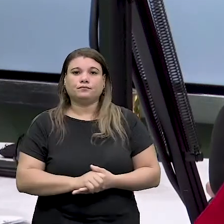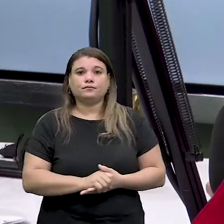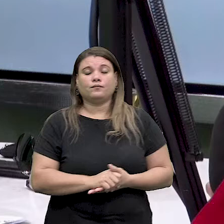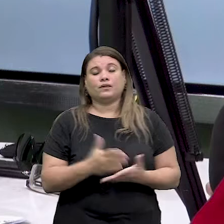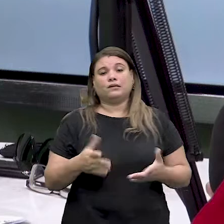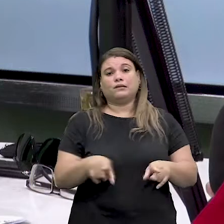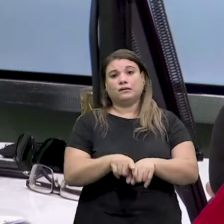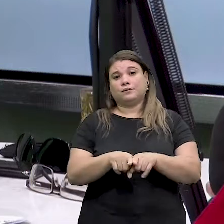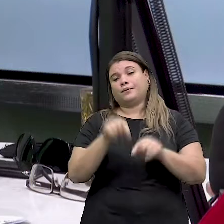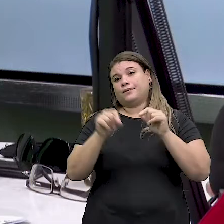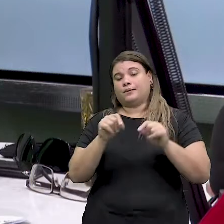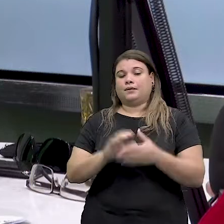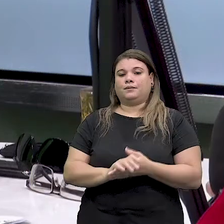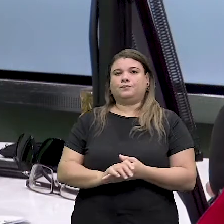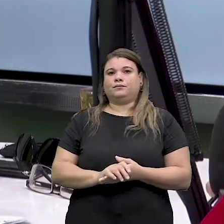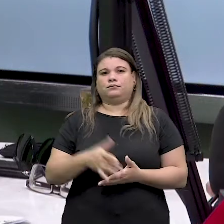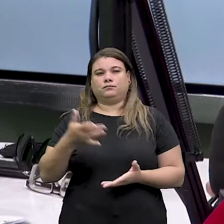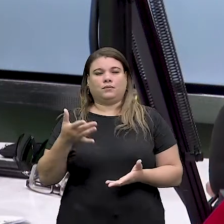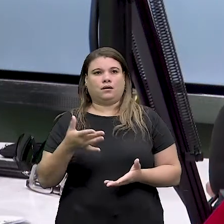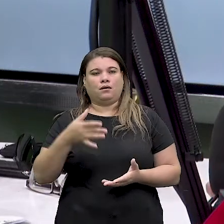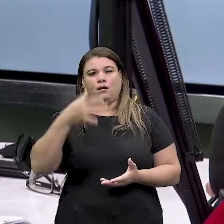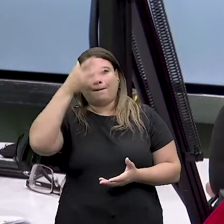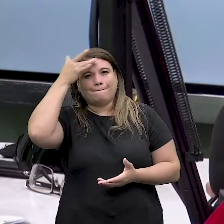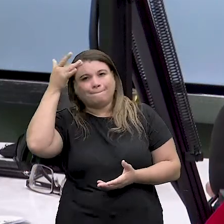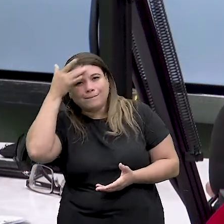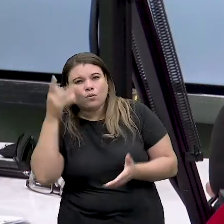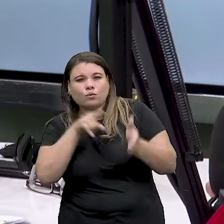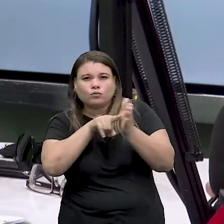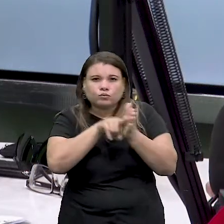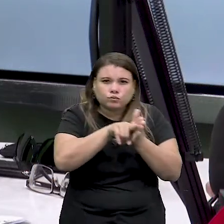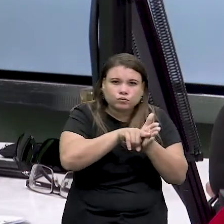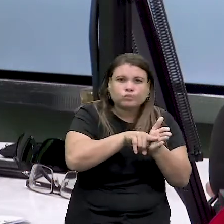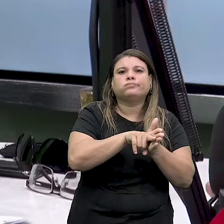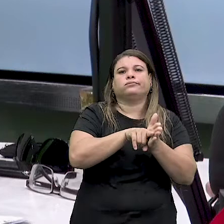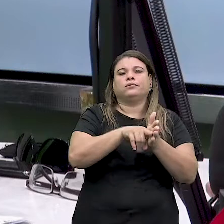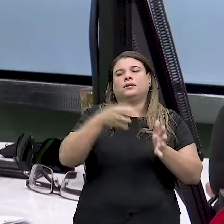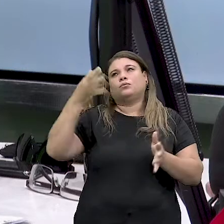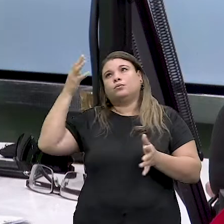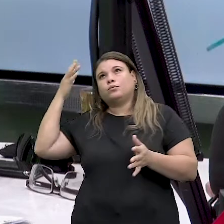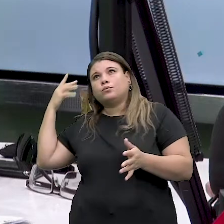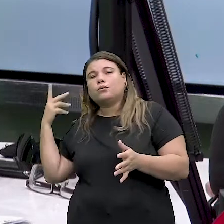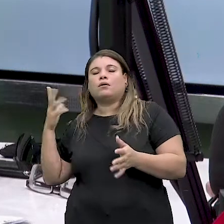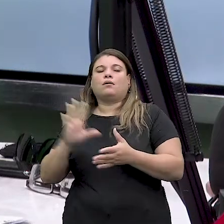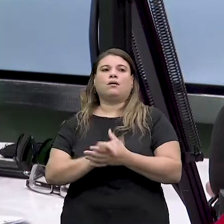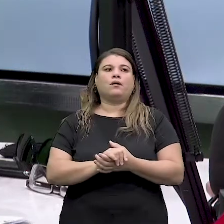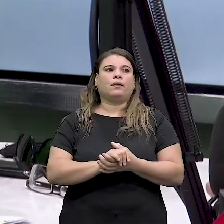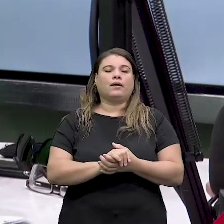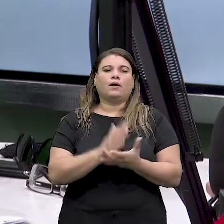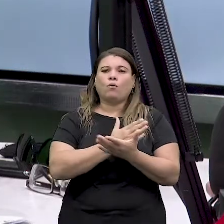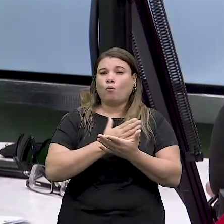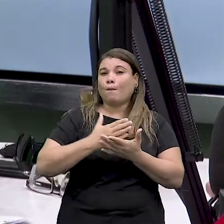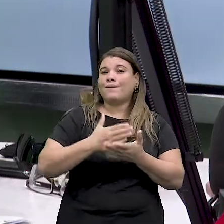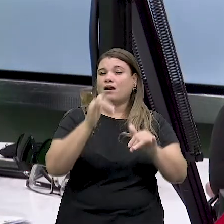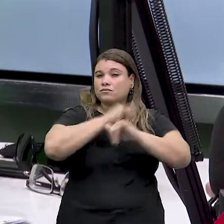os historiadores chamaram um fenômeno chamado de globalização. O que é globalização? Esse fenômeno